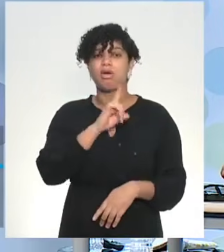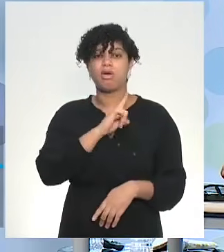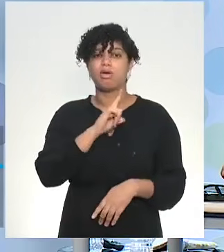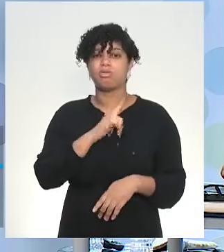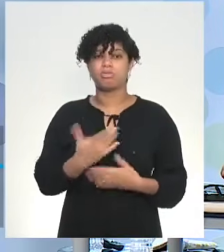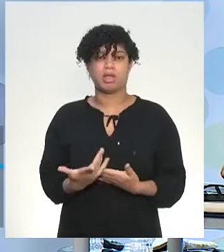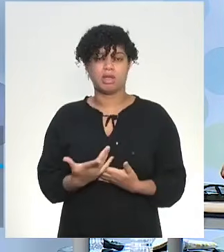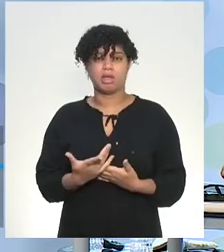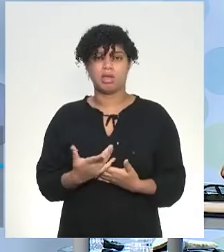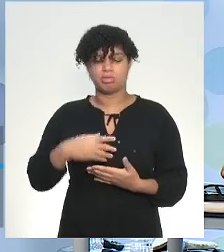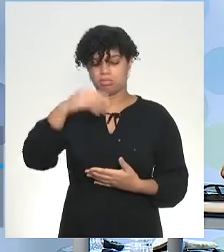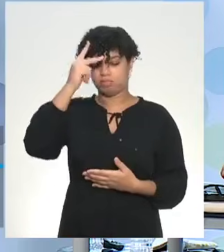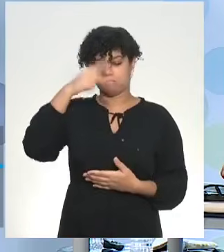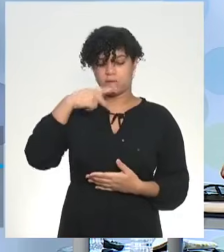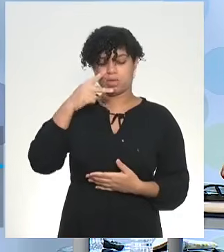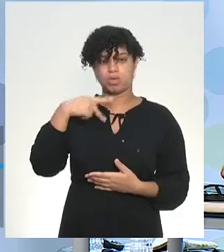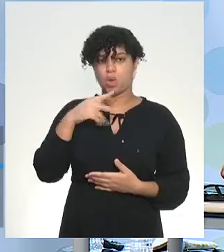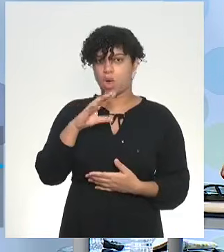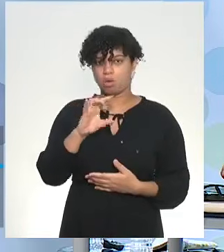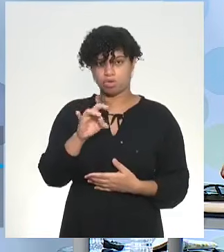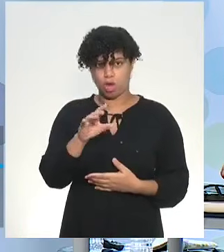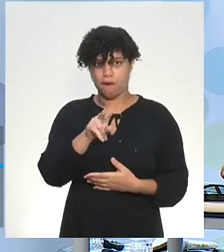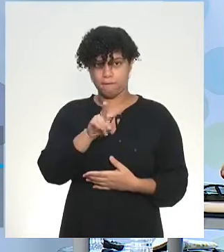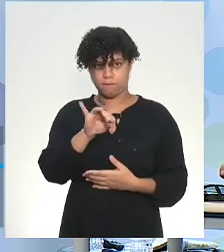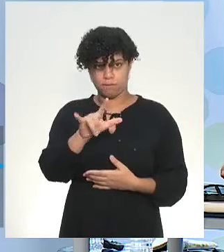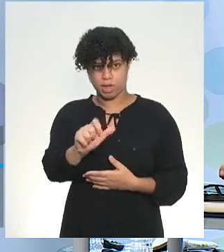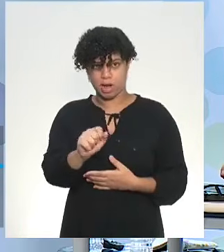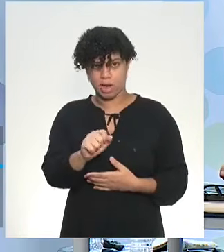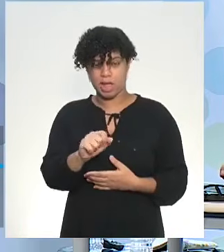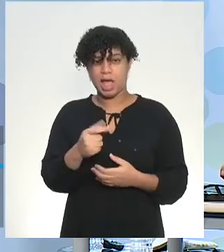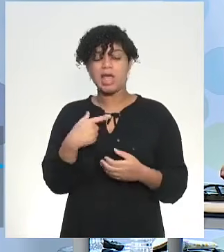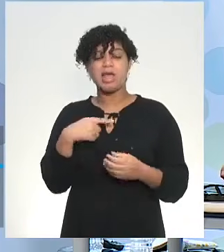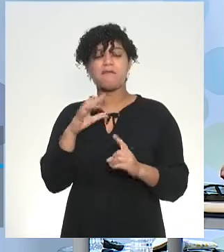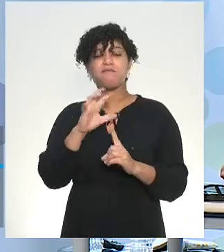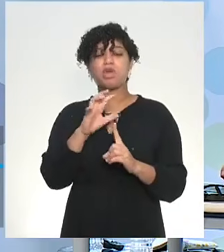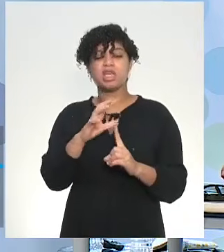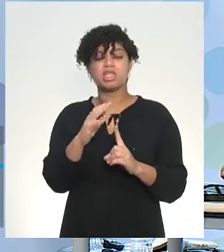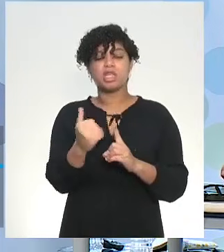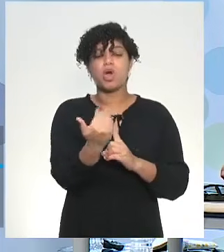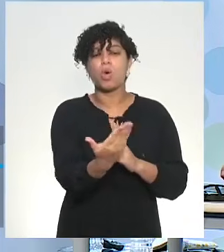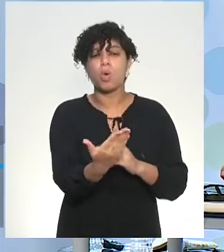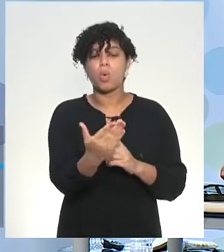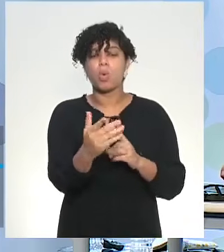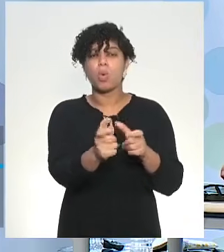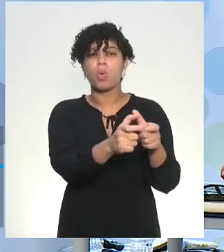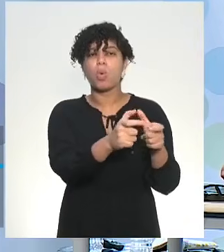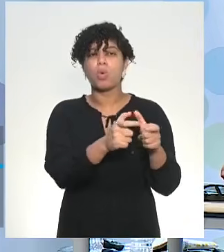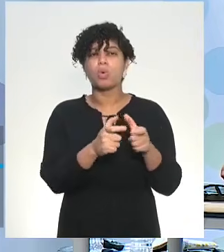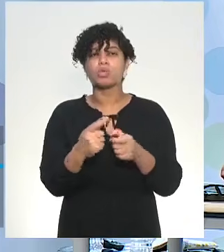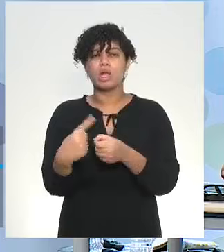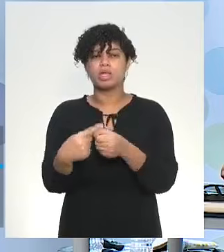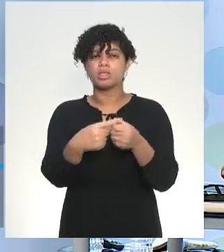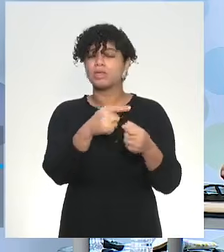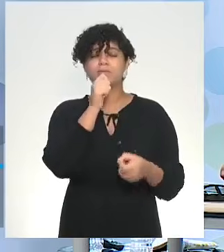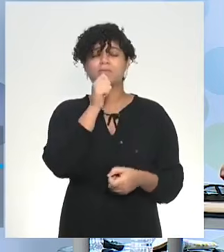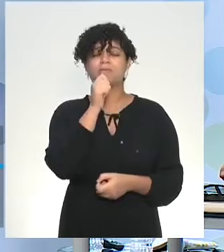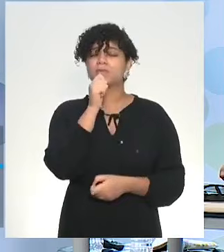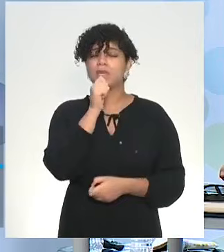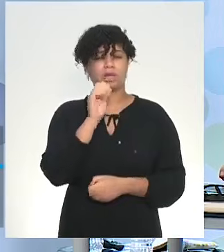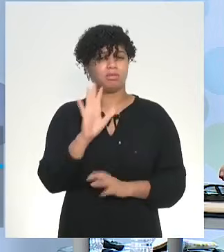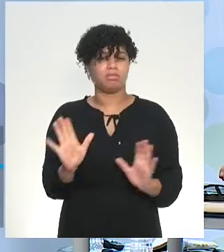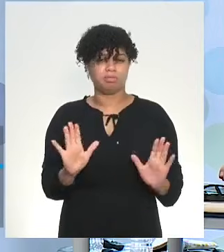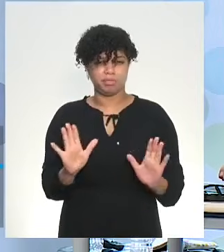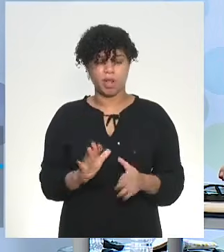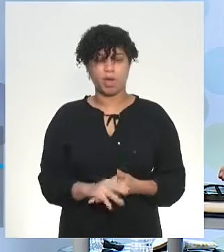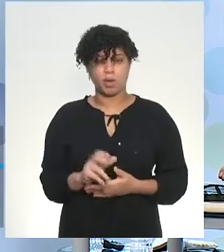não influencia outras cidades nos seus entornos, mas ela tem lá, né, uma influência interior, tá certo?